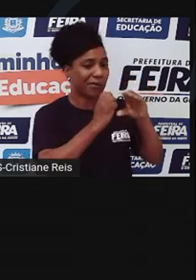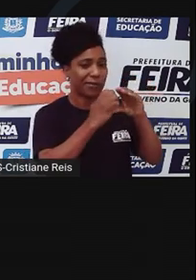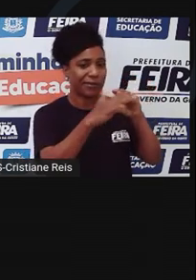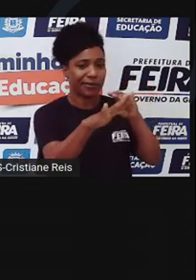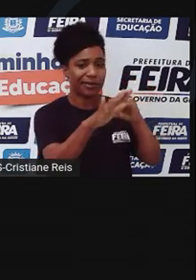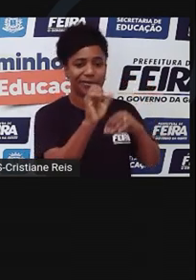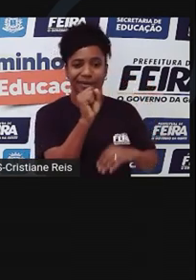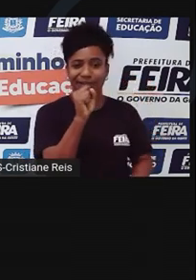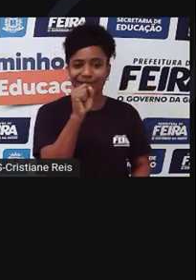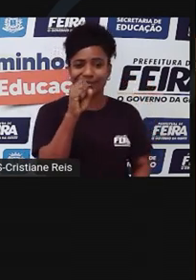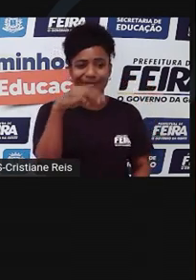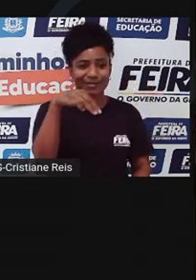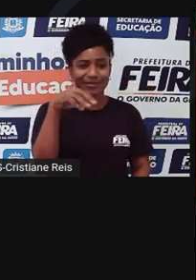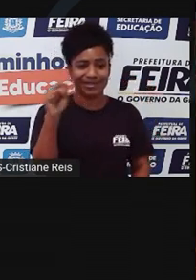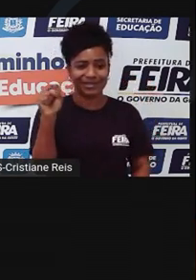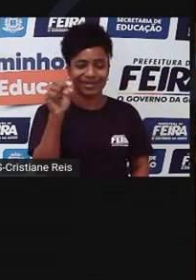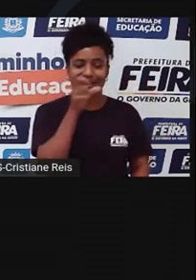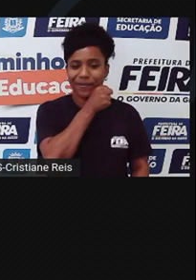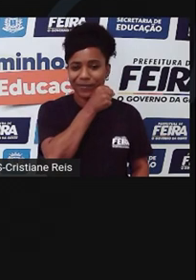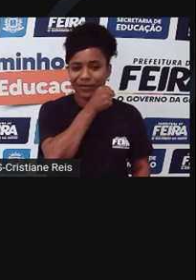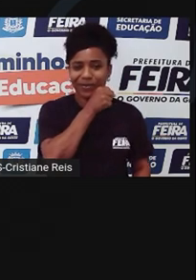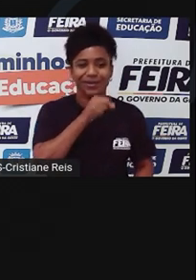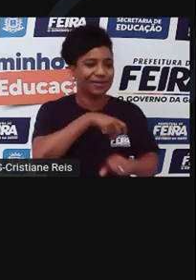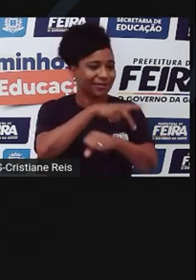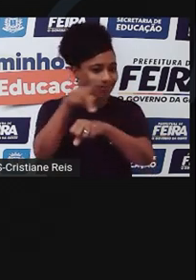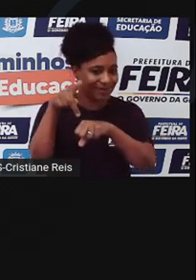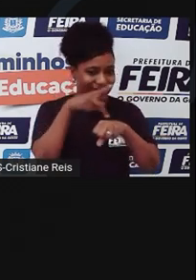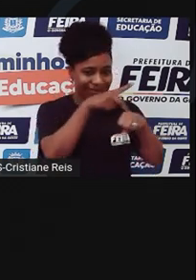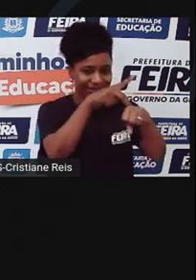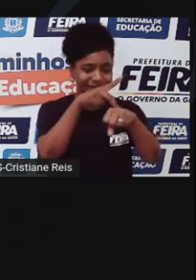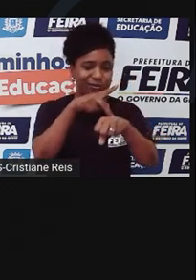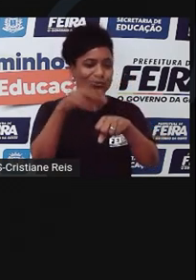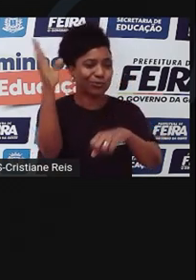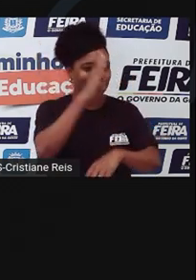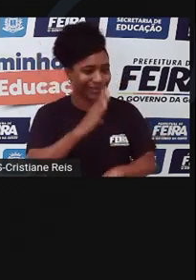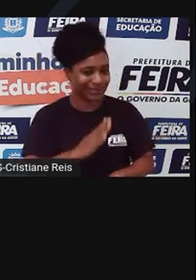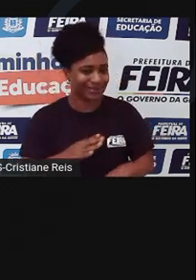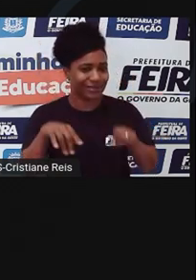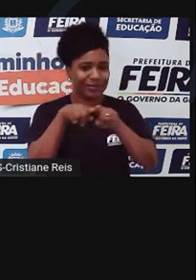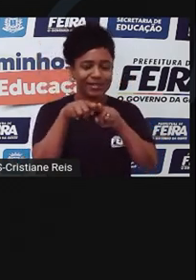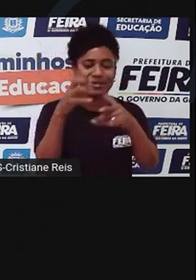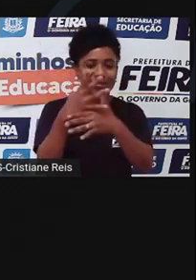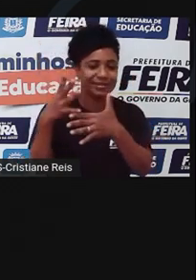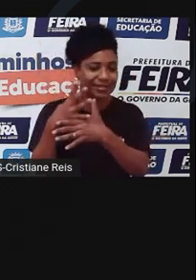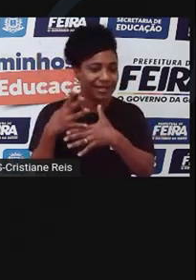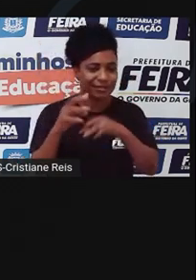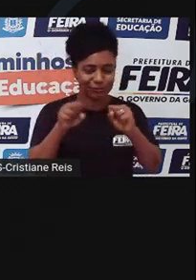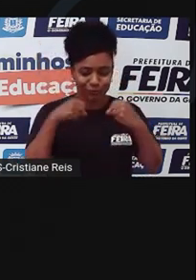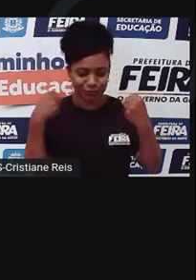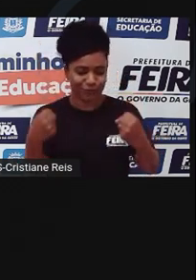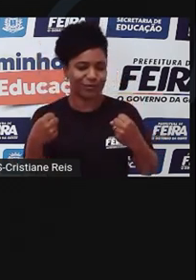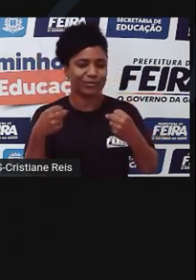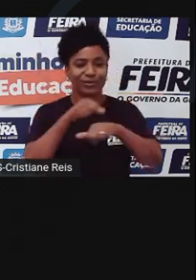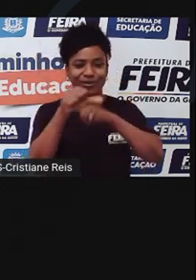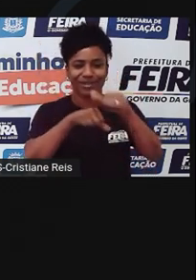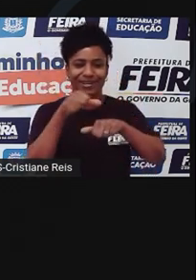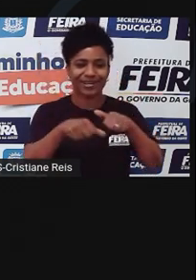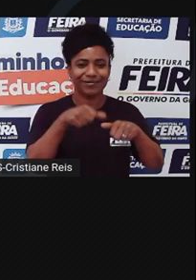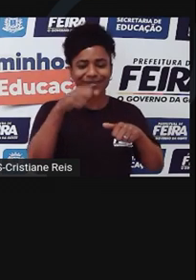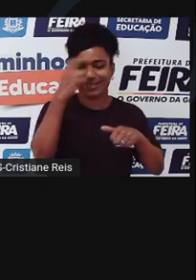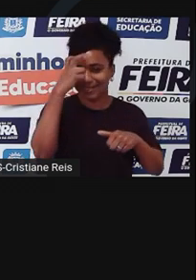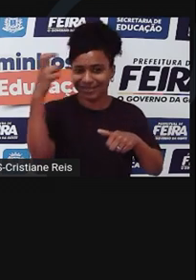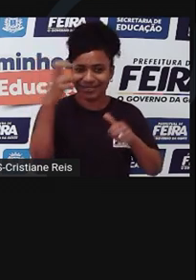ou SMS no Brasil e no mundo várias cidades tem desenvolvido soluções para se tornarem mais inteligentes e sustentáveis